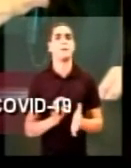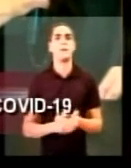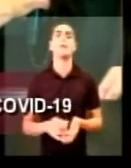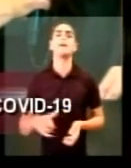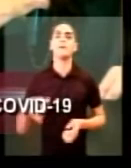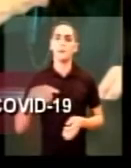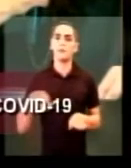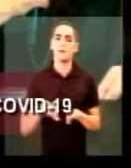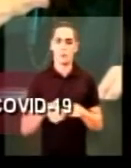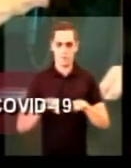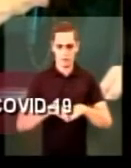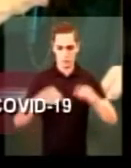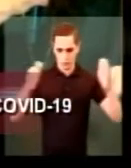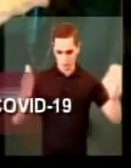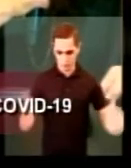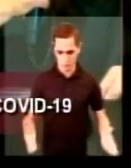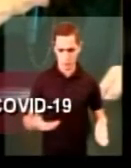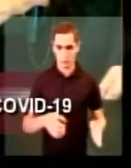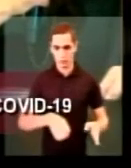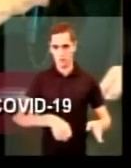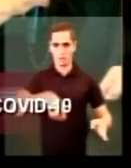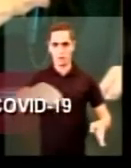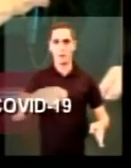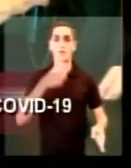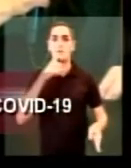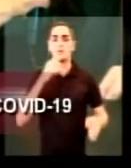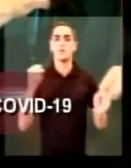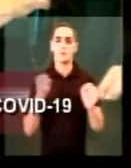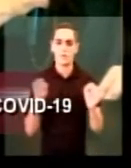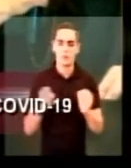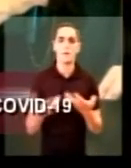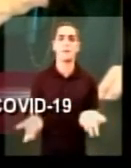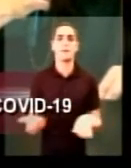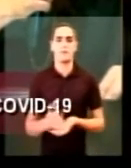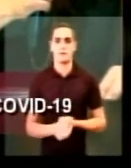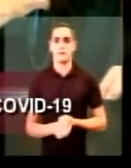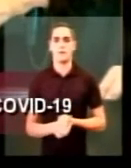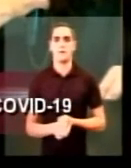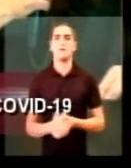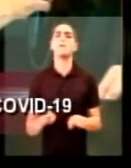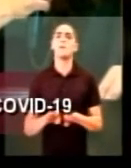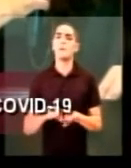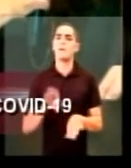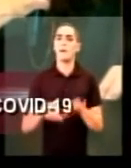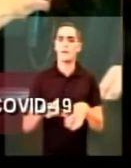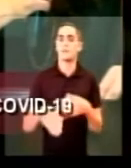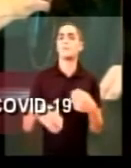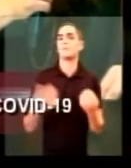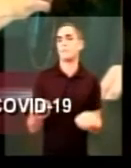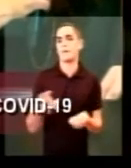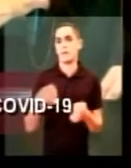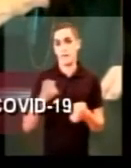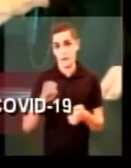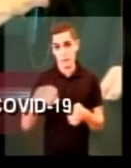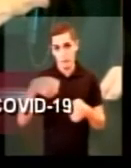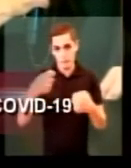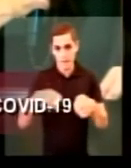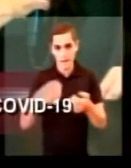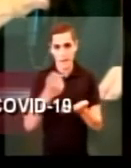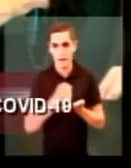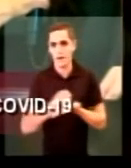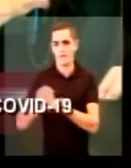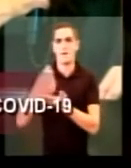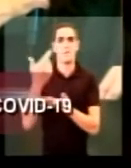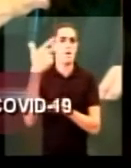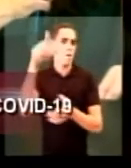de gelo, para que a gente possa operacionalizar essas ações de vacinação fora da estrutura das unidades de saúde, como